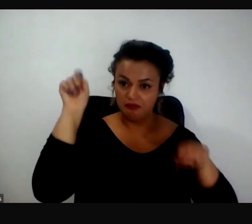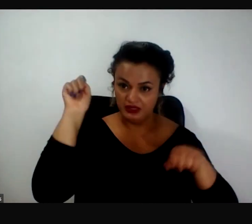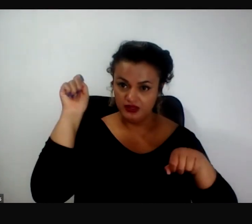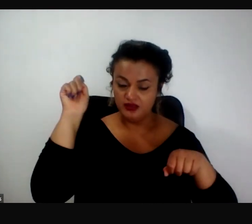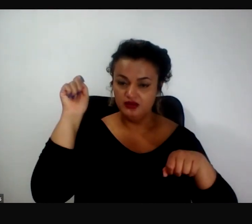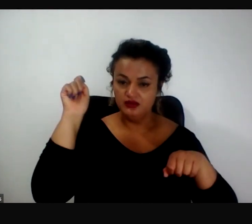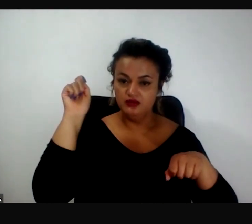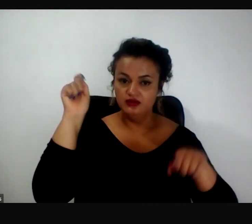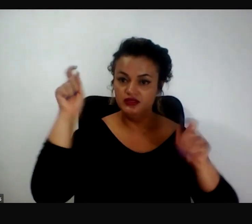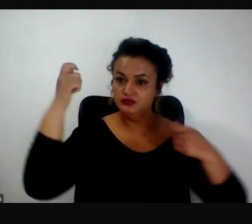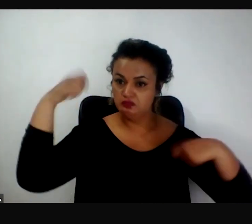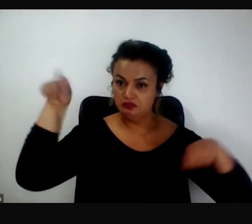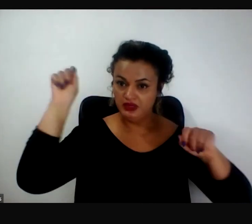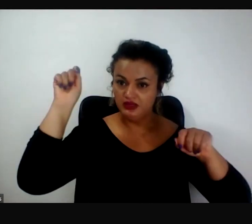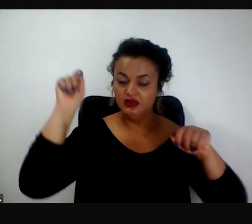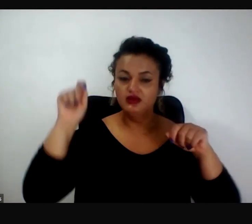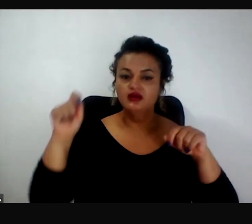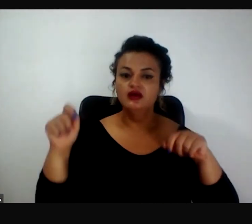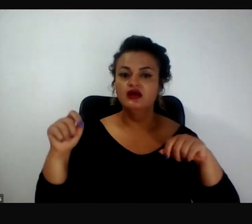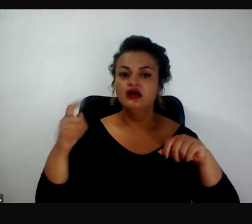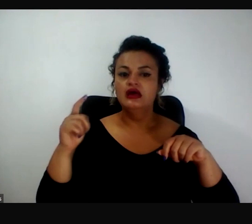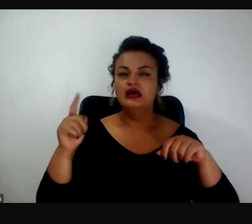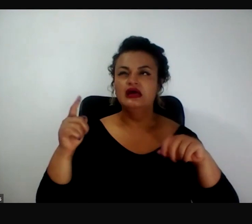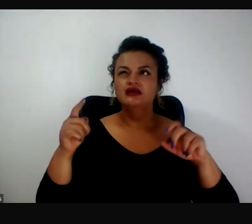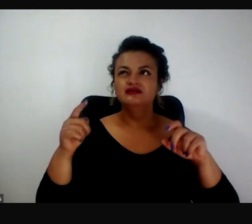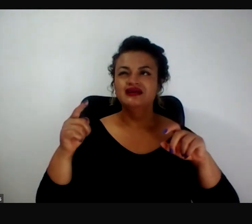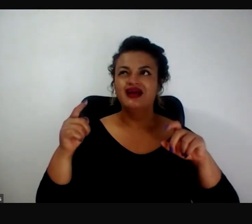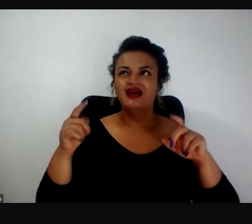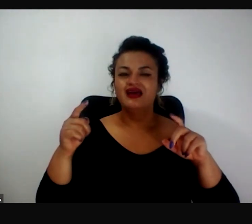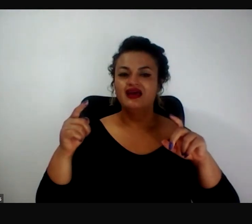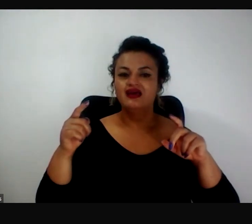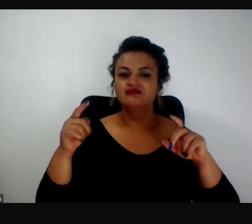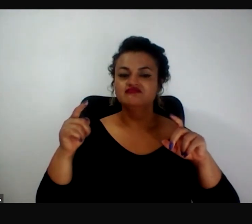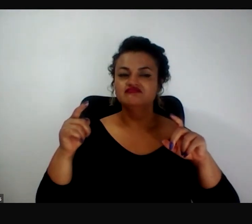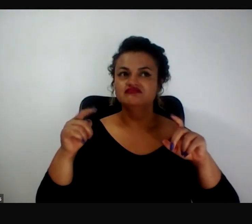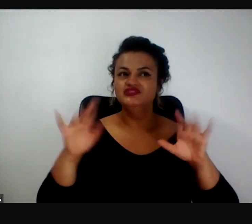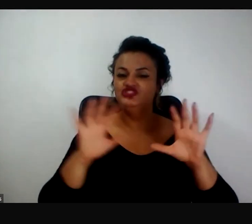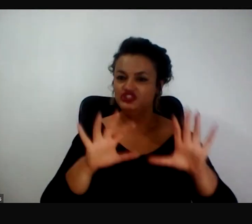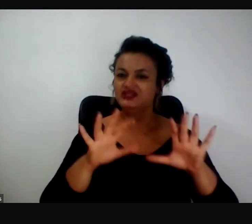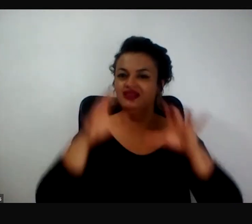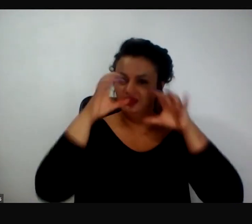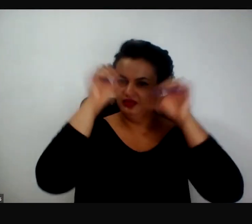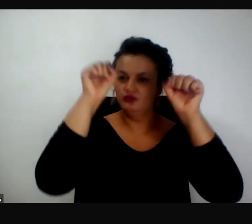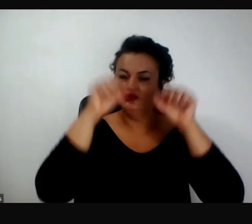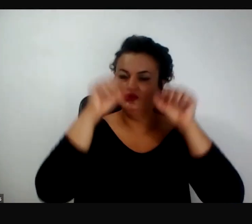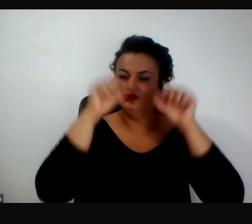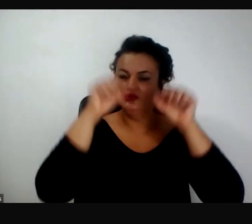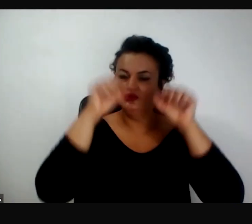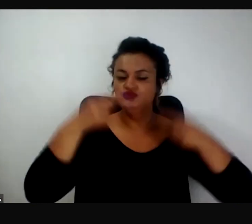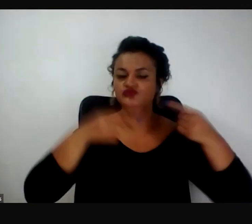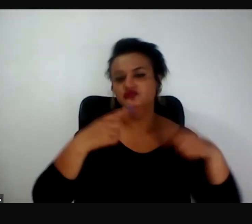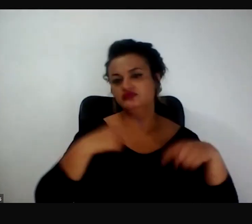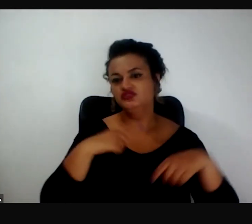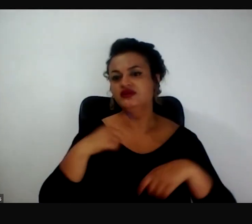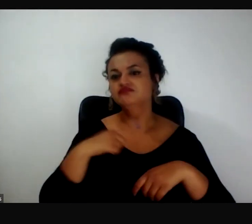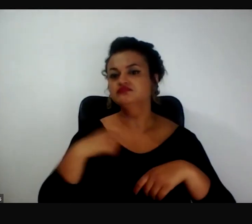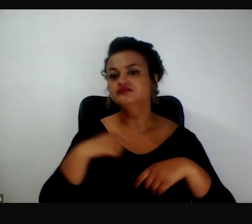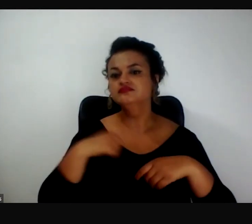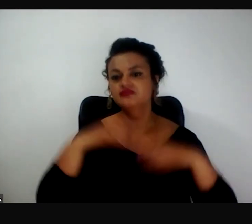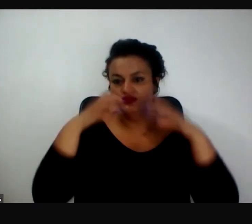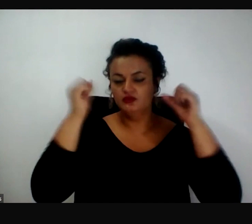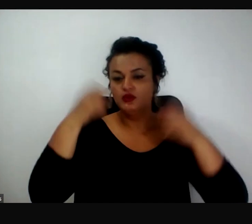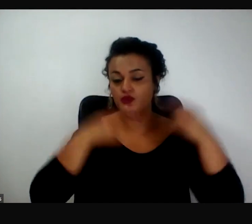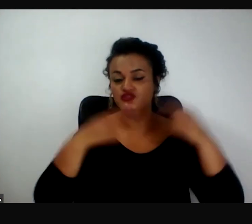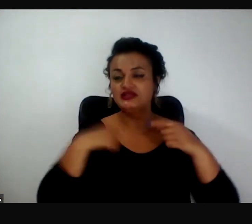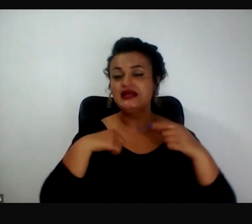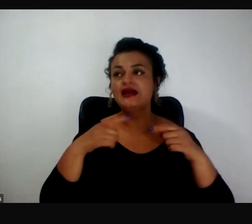não se configurou tão claramente como um tribunal político, com essas características políticas, mas